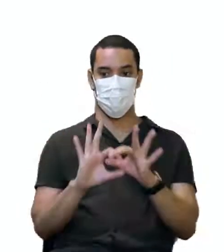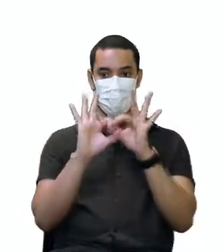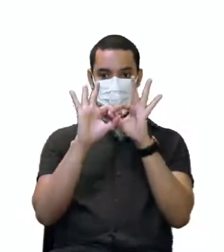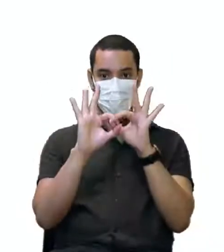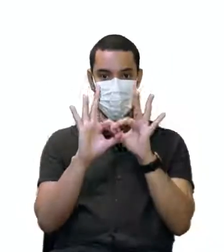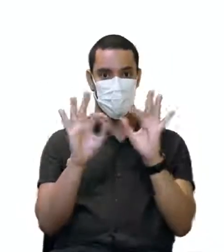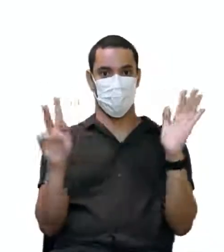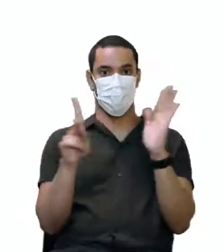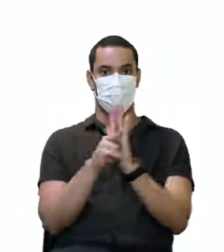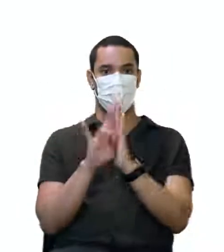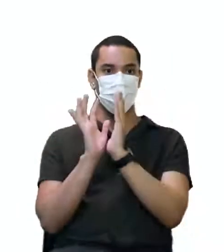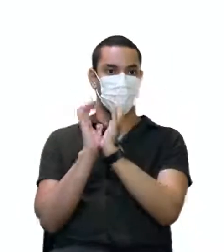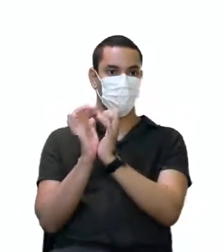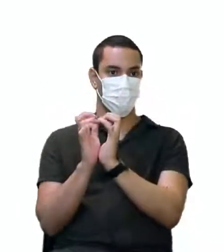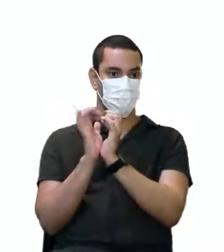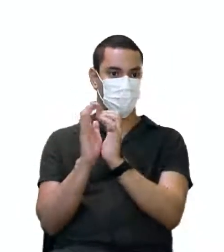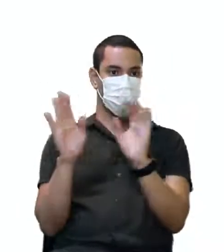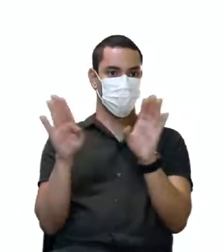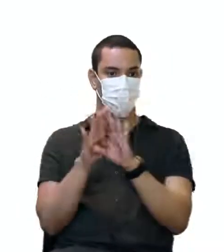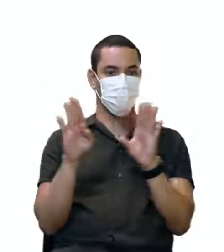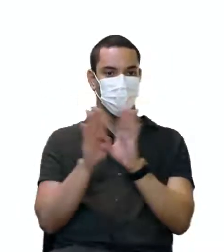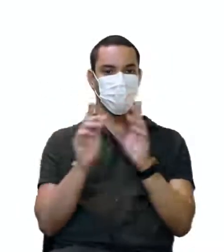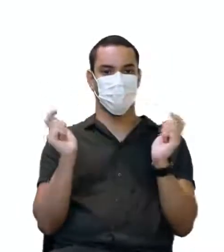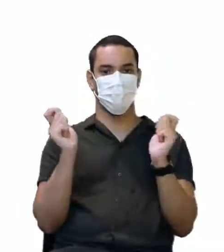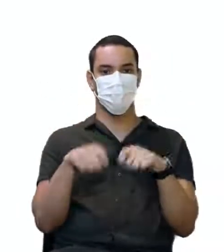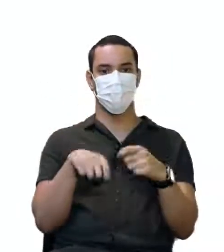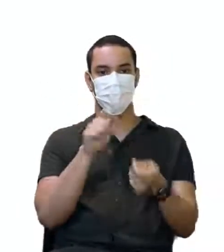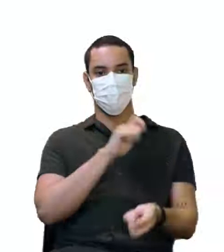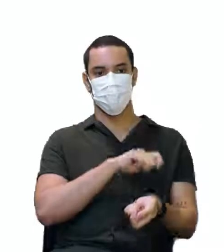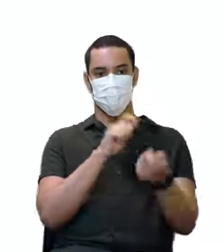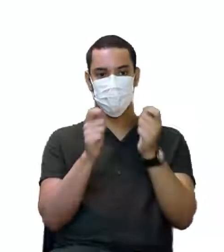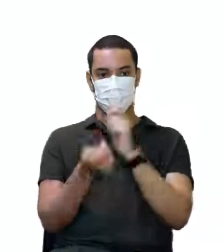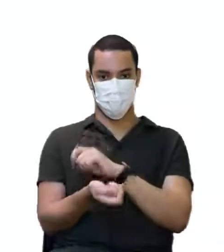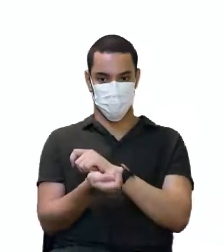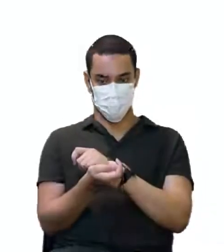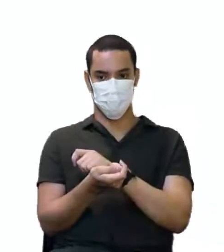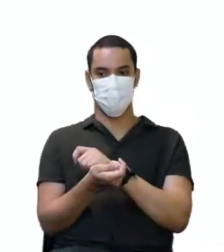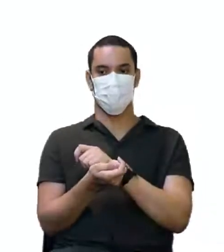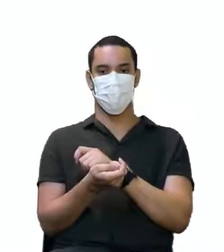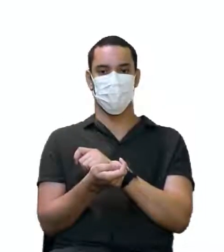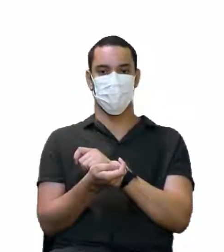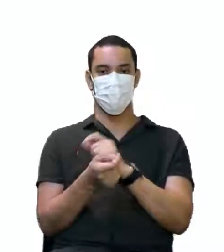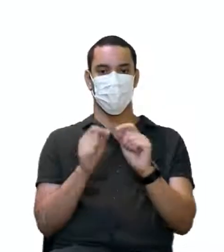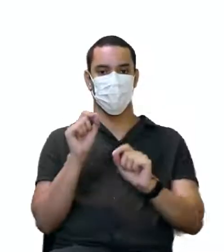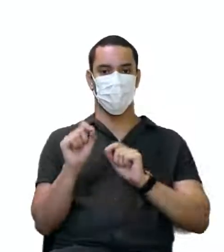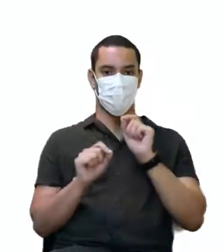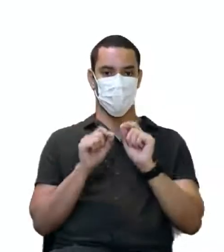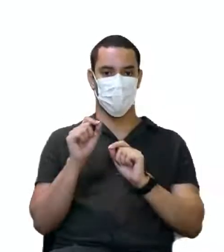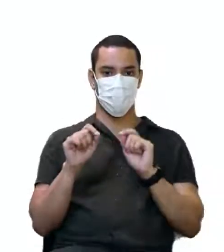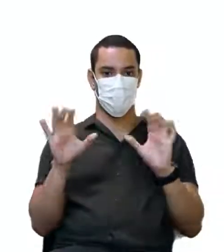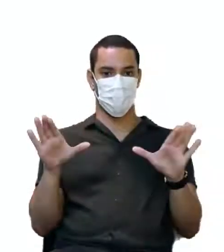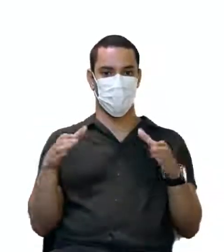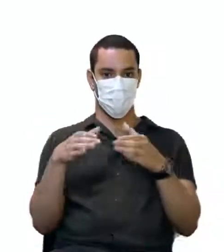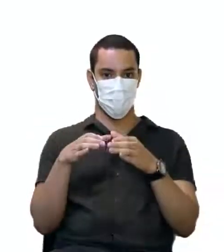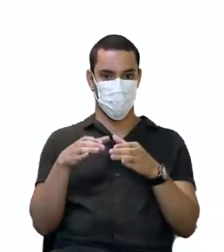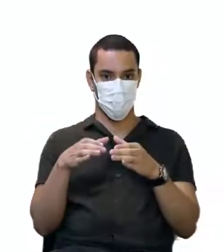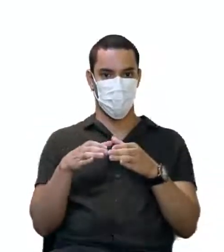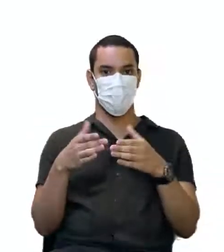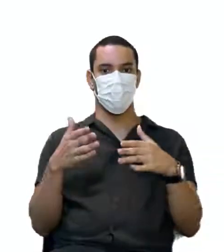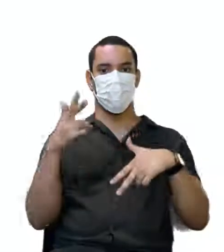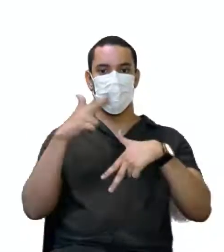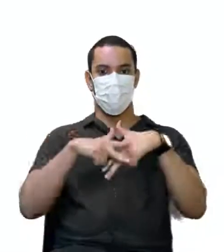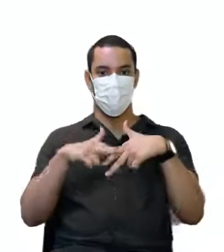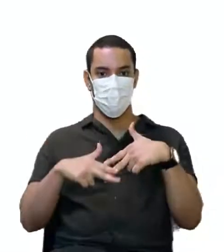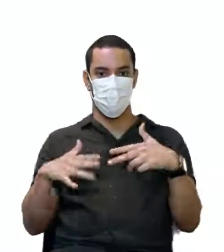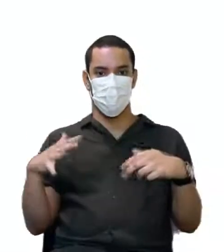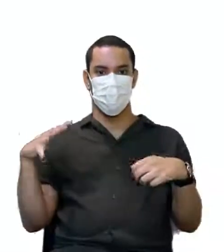conexões neurológicas que adaptaram esses grupos, esses genes que